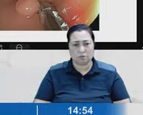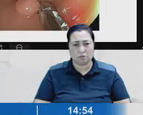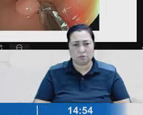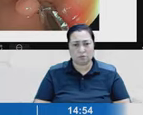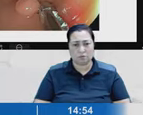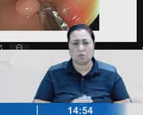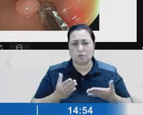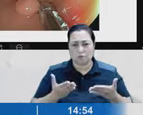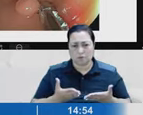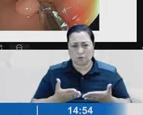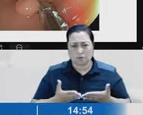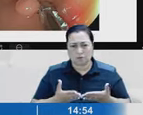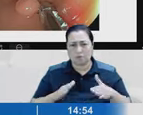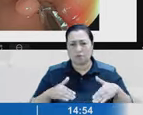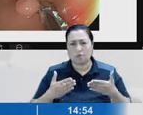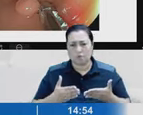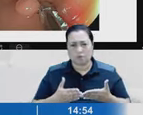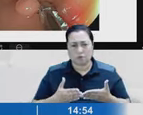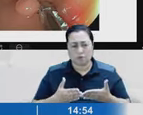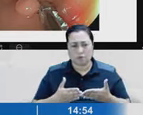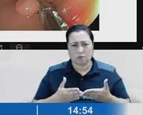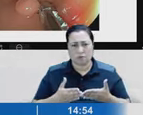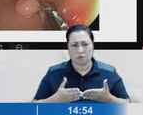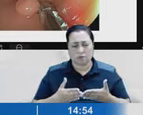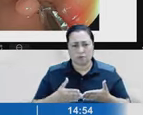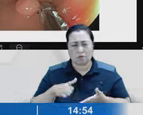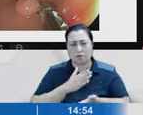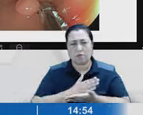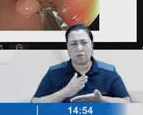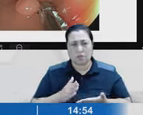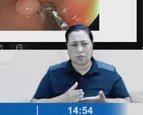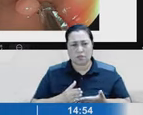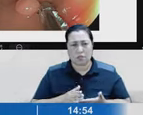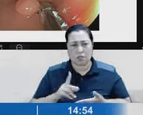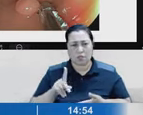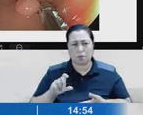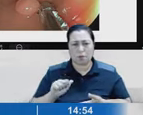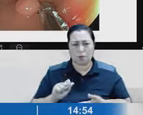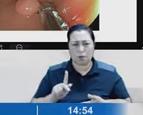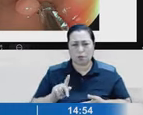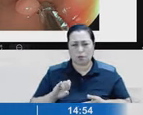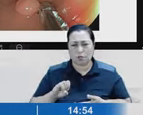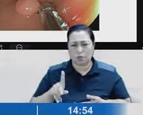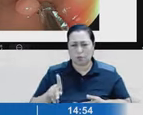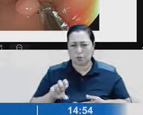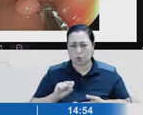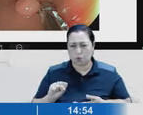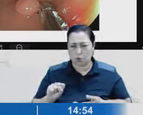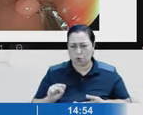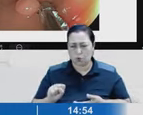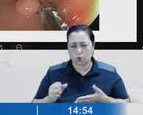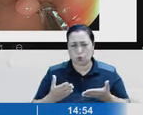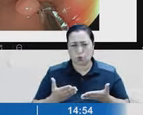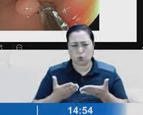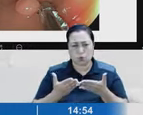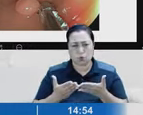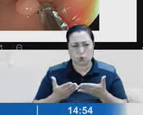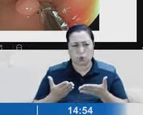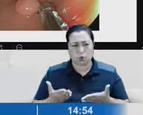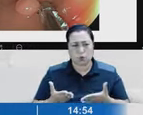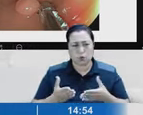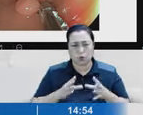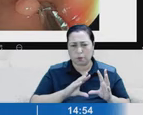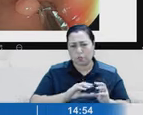que a gente busca quando vai tirar os pólipos, quando vai avaliar o cólon em busca desses pólipos para